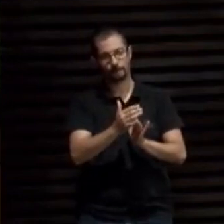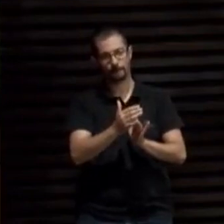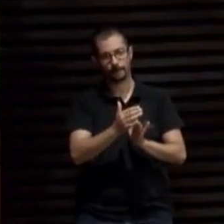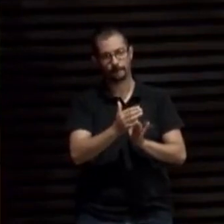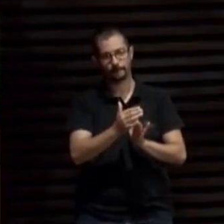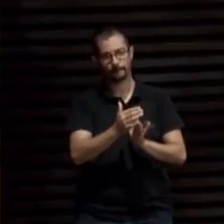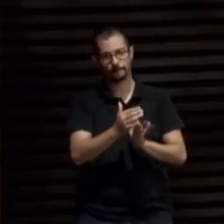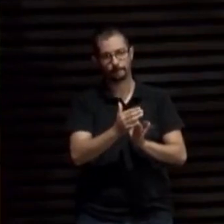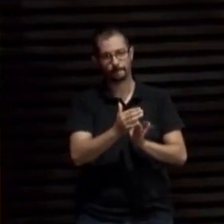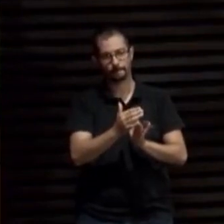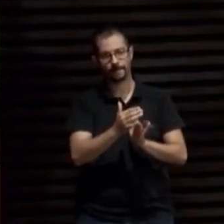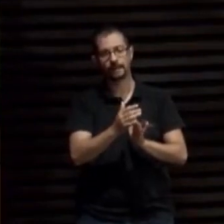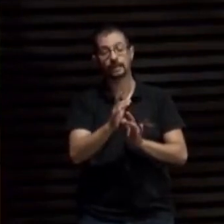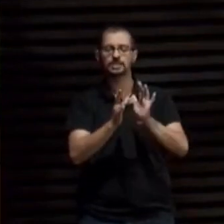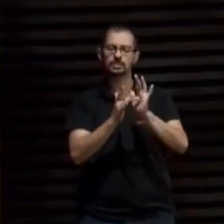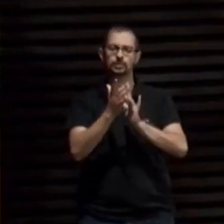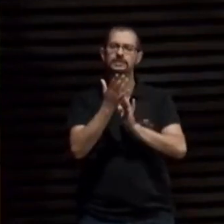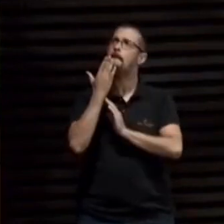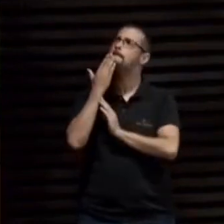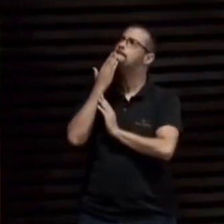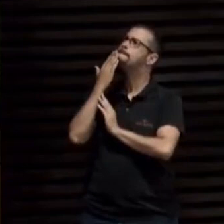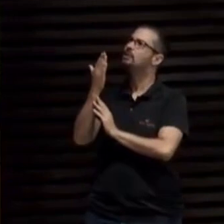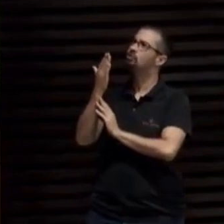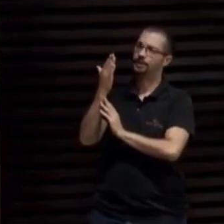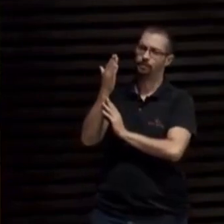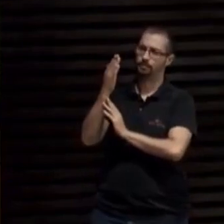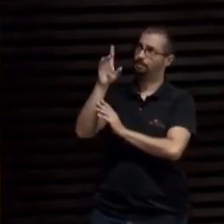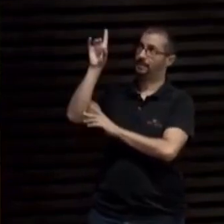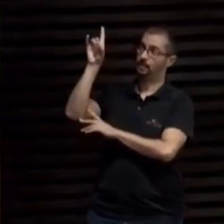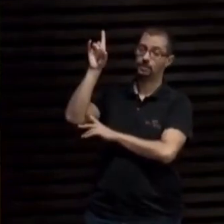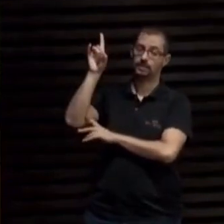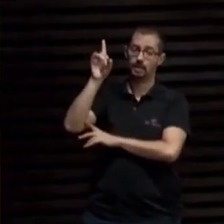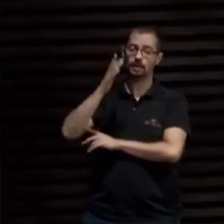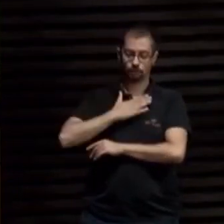que os meus discípulos, que nós no século 21,